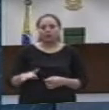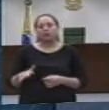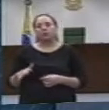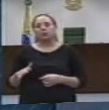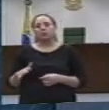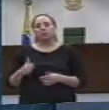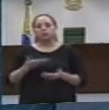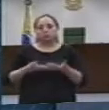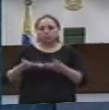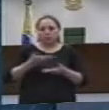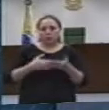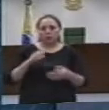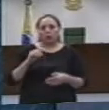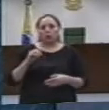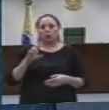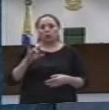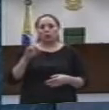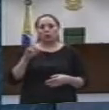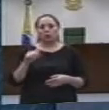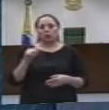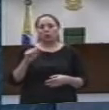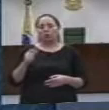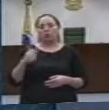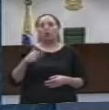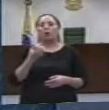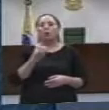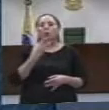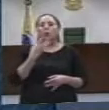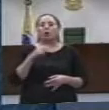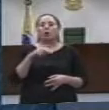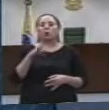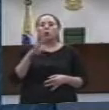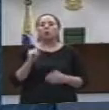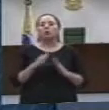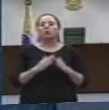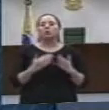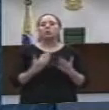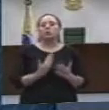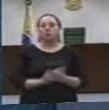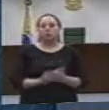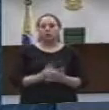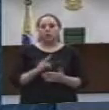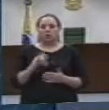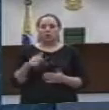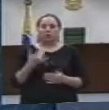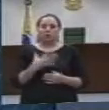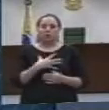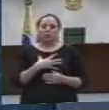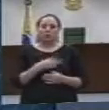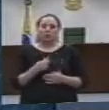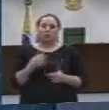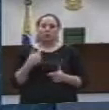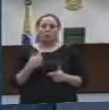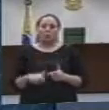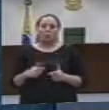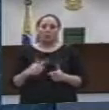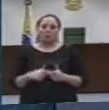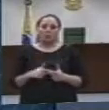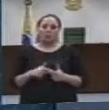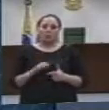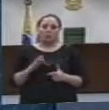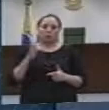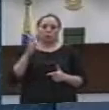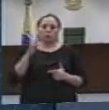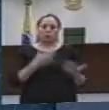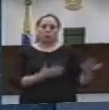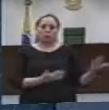os orixás certamente não terão duas notas na escola e não se e serão filhos problemas na adolescência tanto